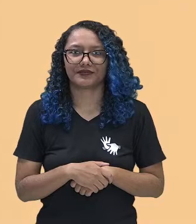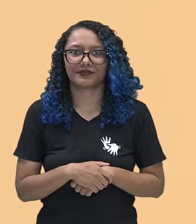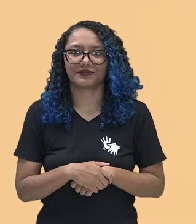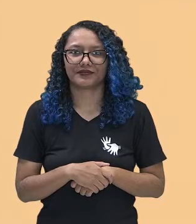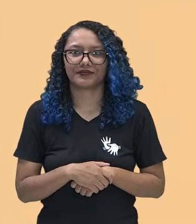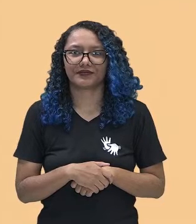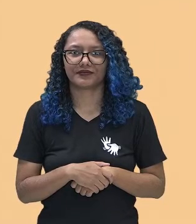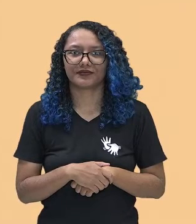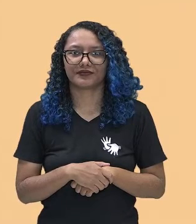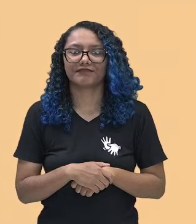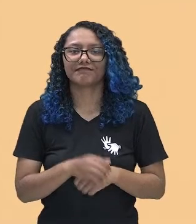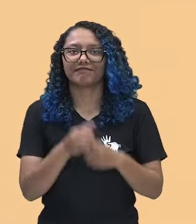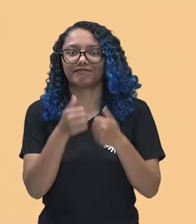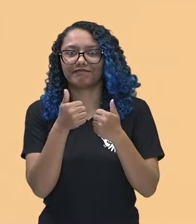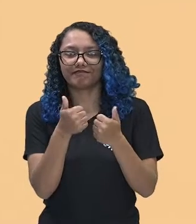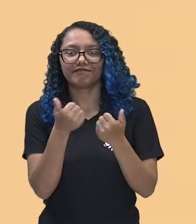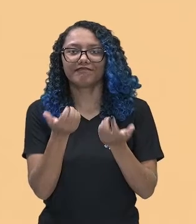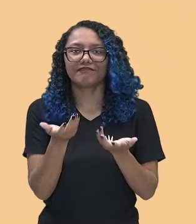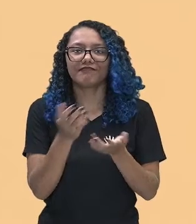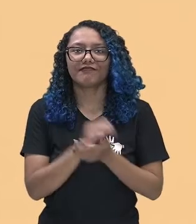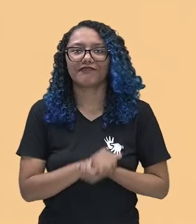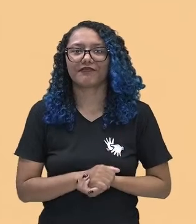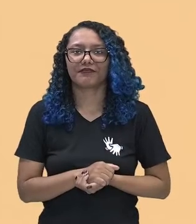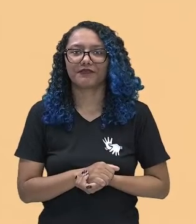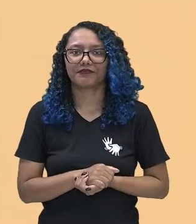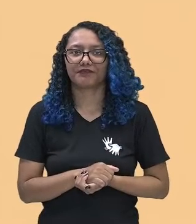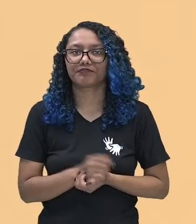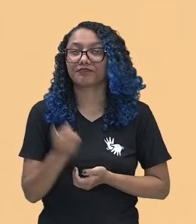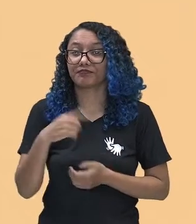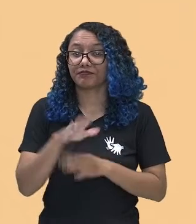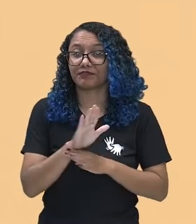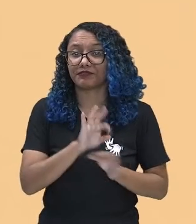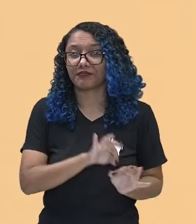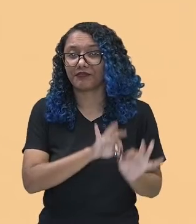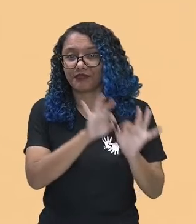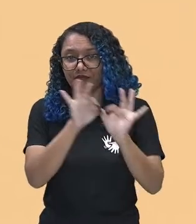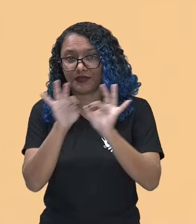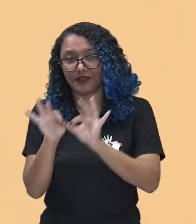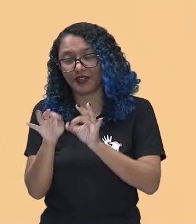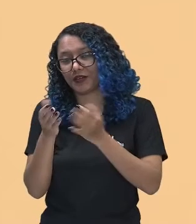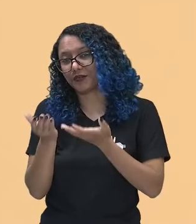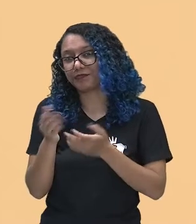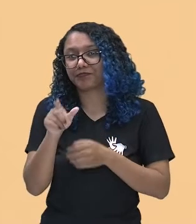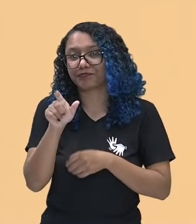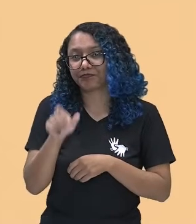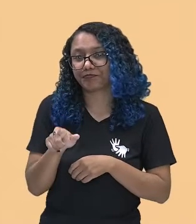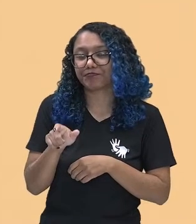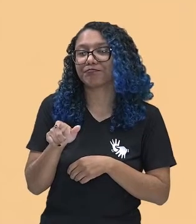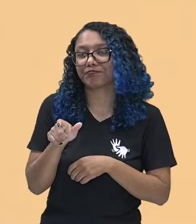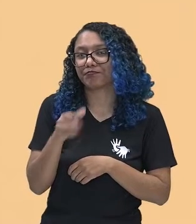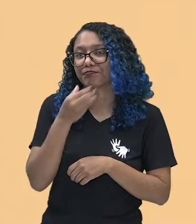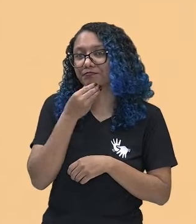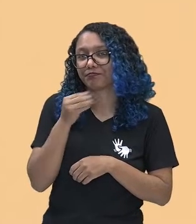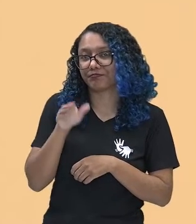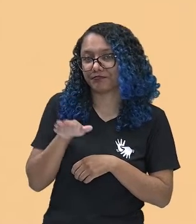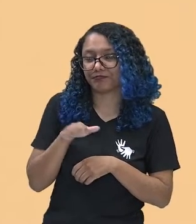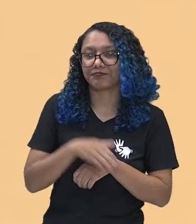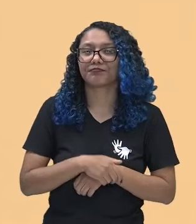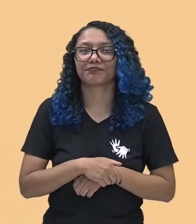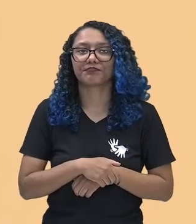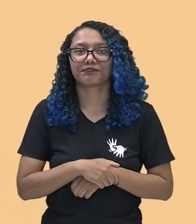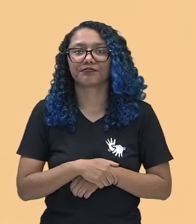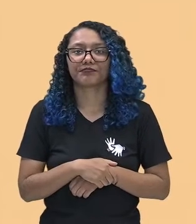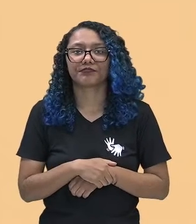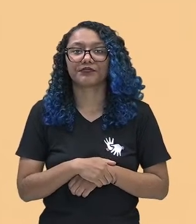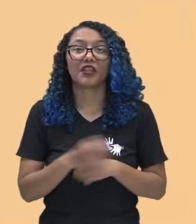Muito bem, então vocês viram aí, né, o nosso personagem da geografia, que é o Curumim, saindo aqui do nosso estado,